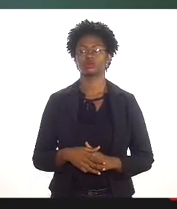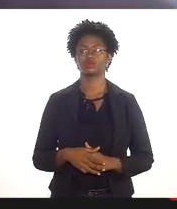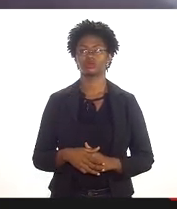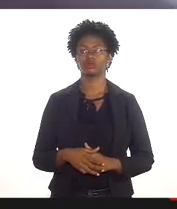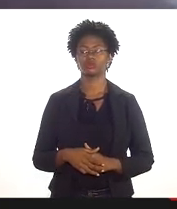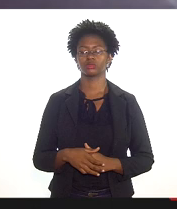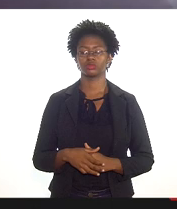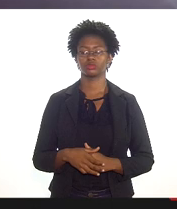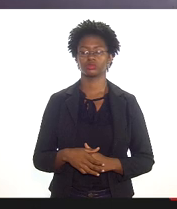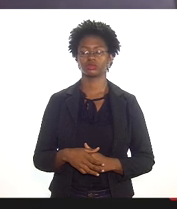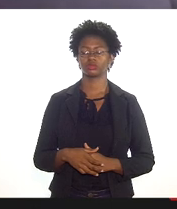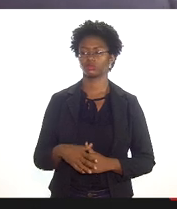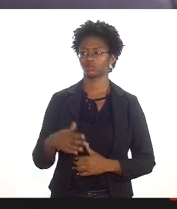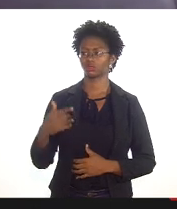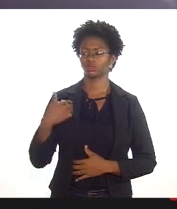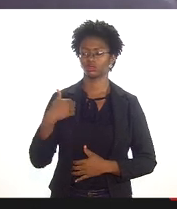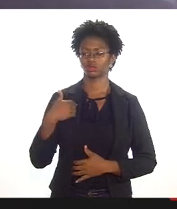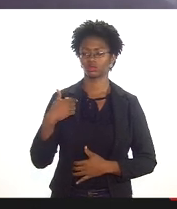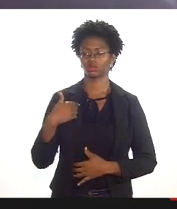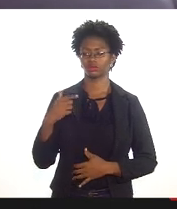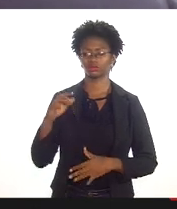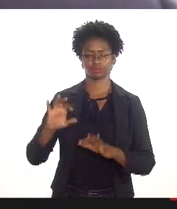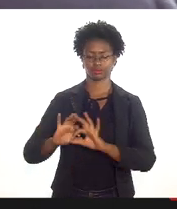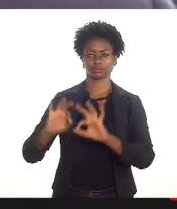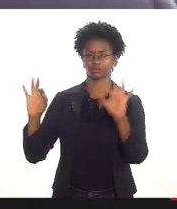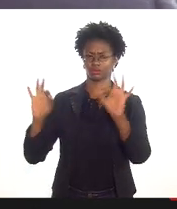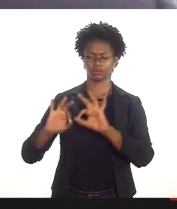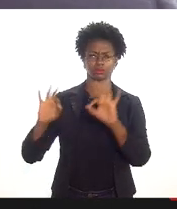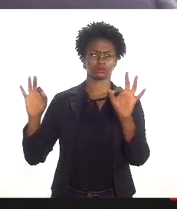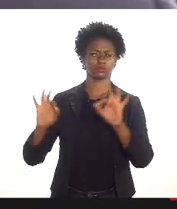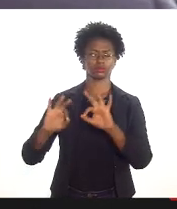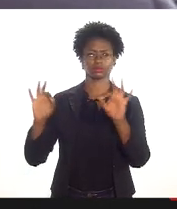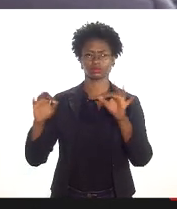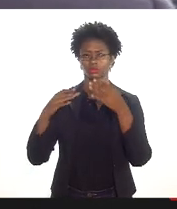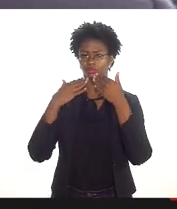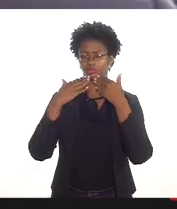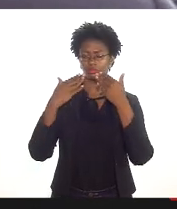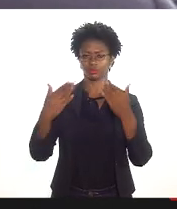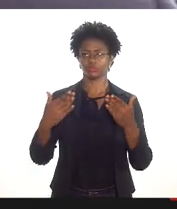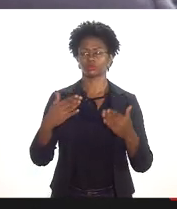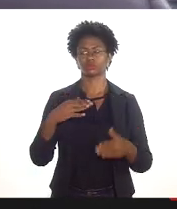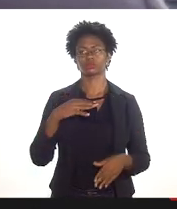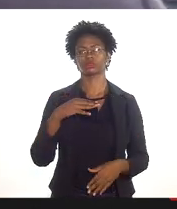da parte final da excelente exposição da doutora Magda,